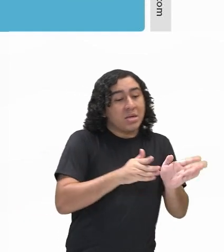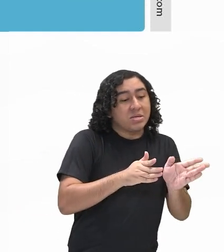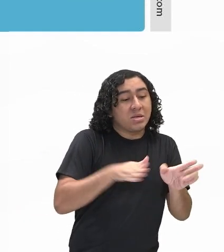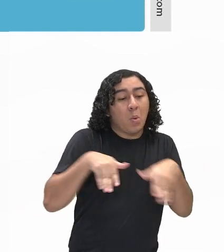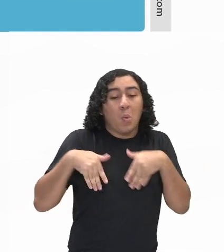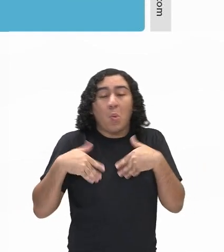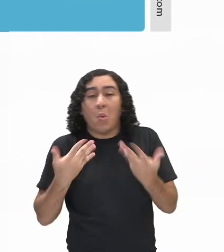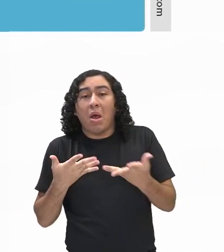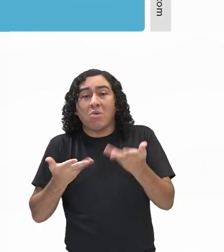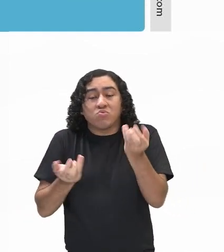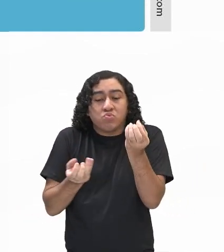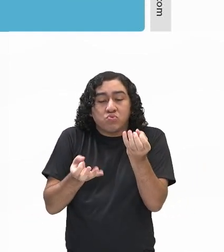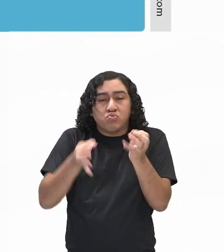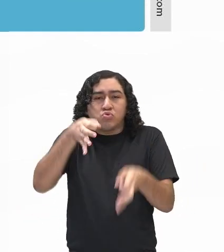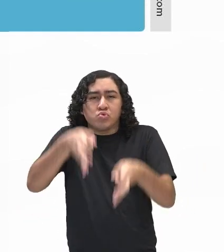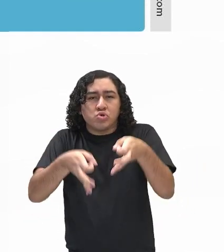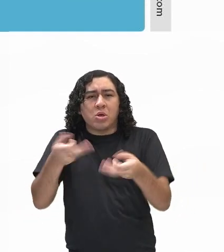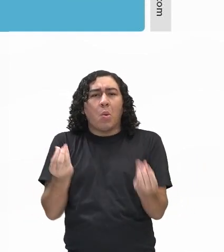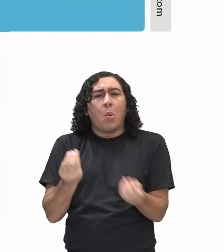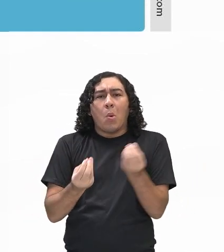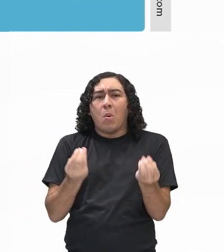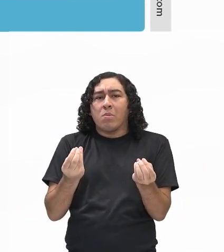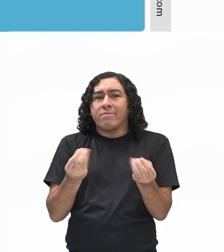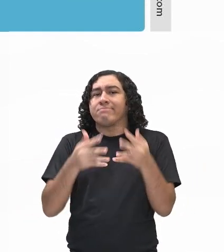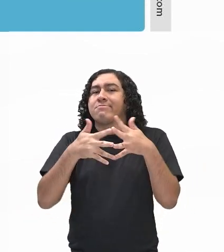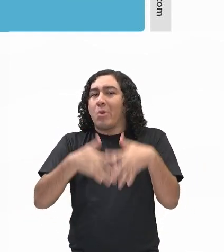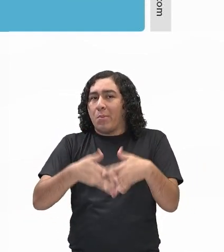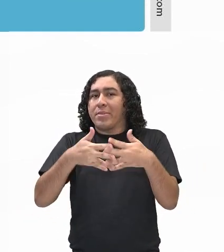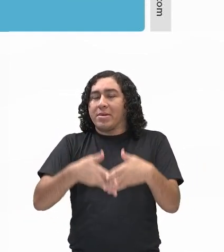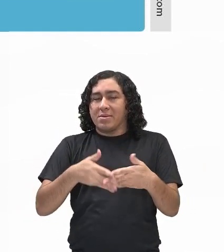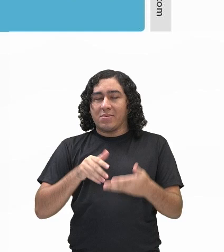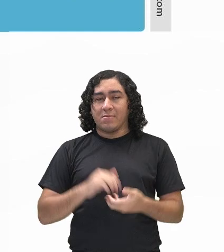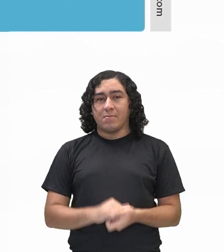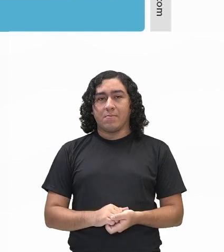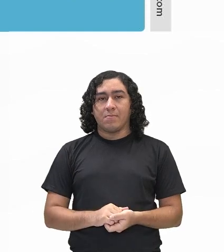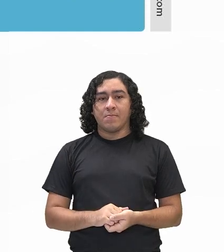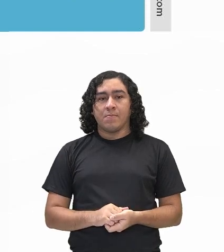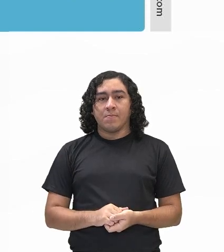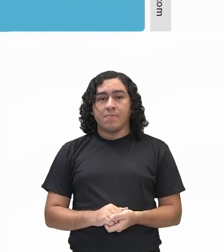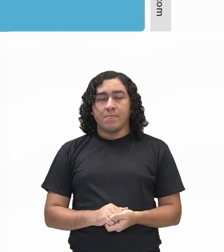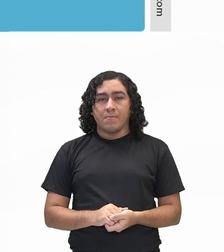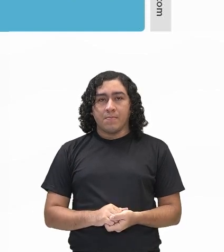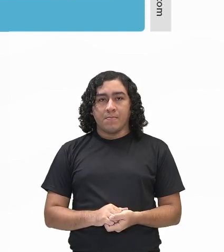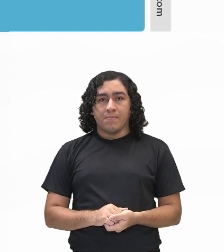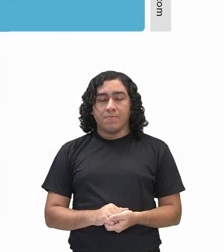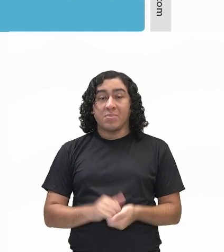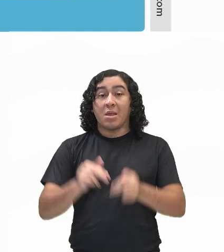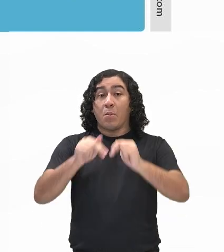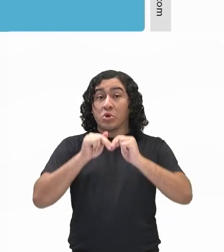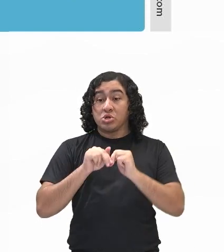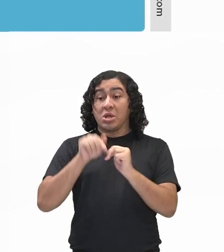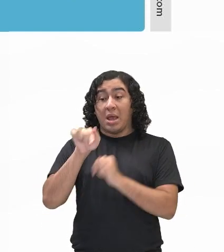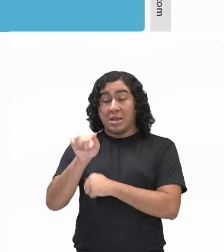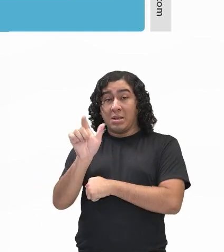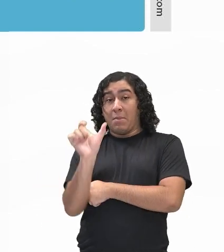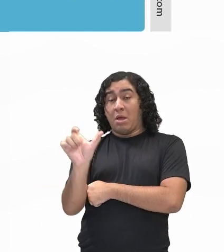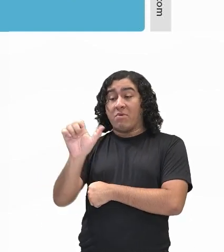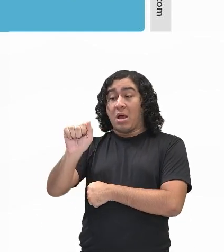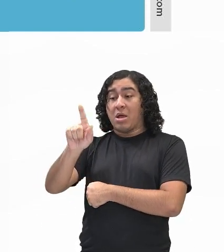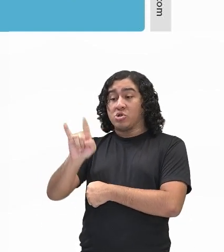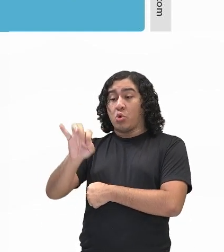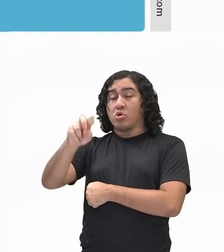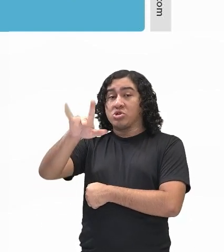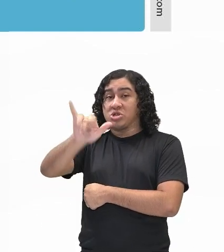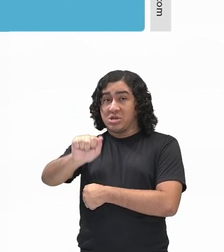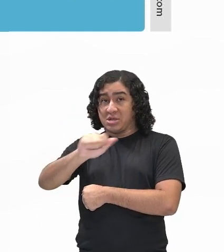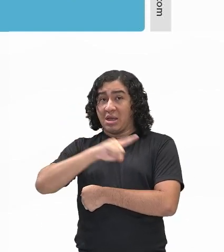mais valor do que o outro? Não é que é complicado? É por isso que a axiologia vai trazer... Eu não estou trazendo aqui